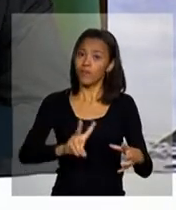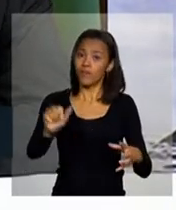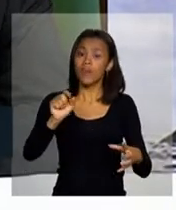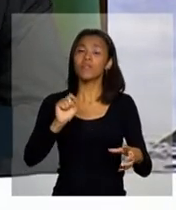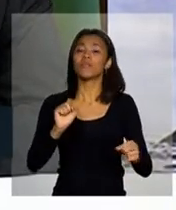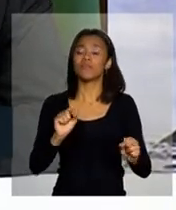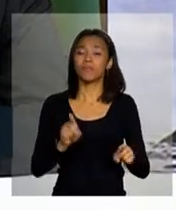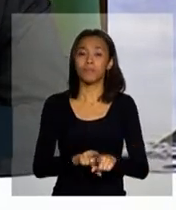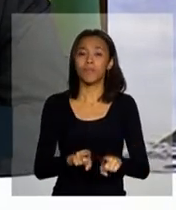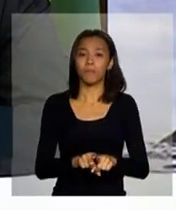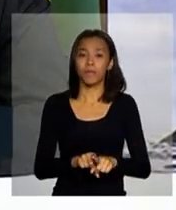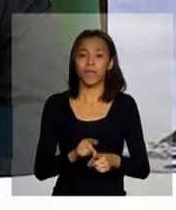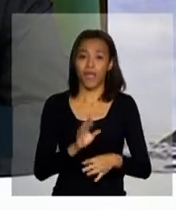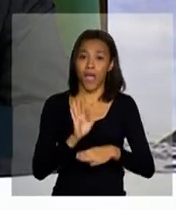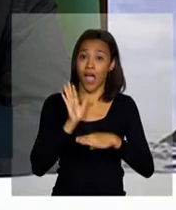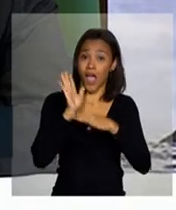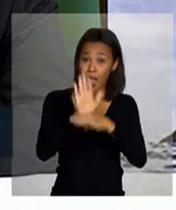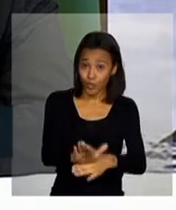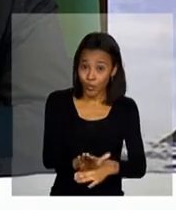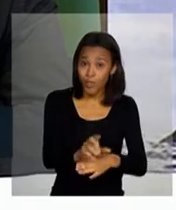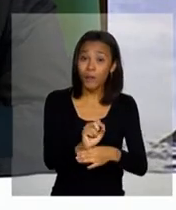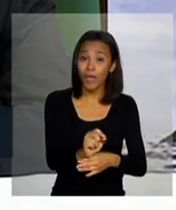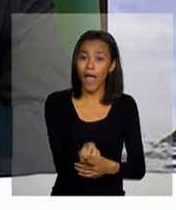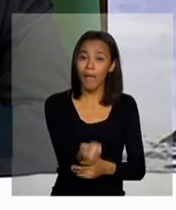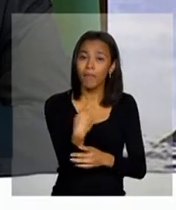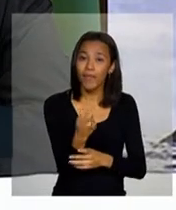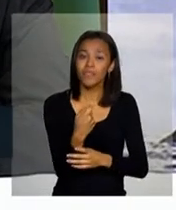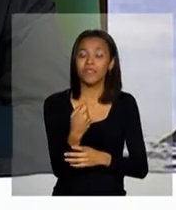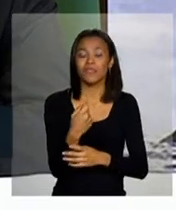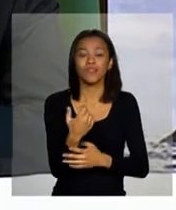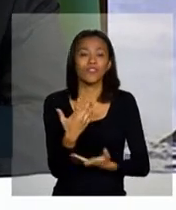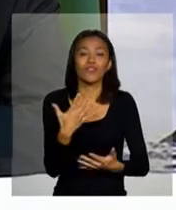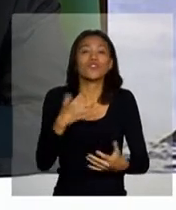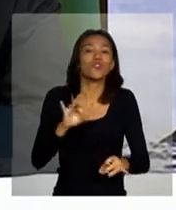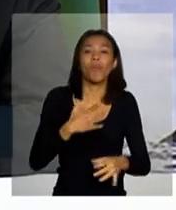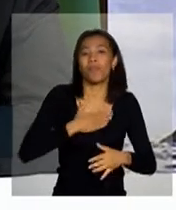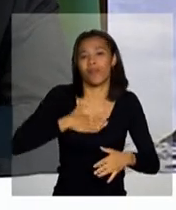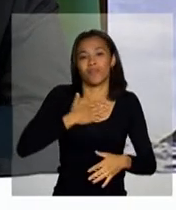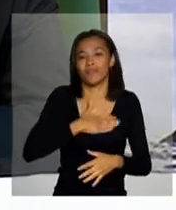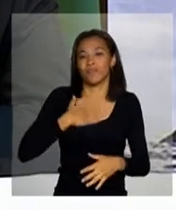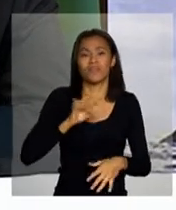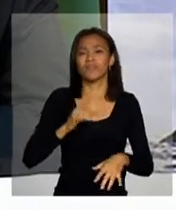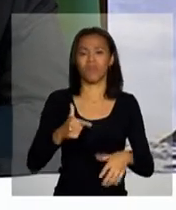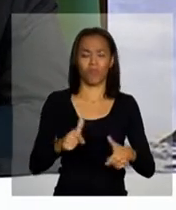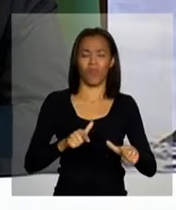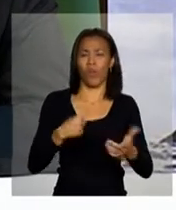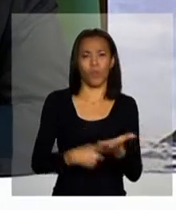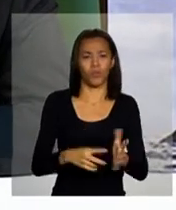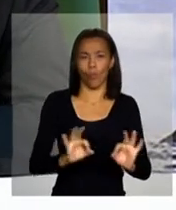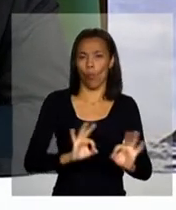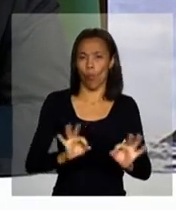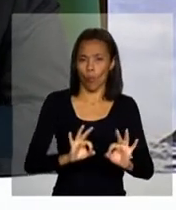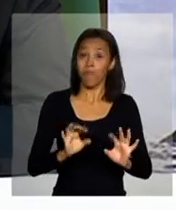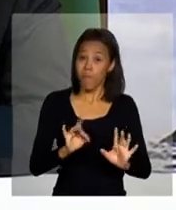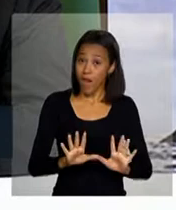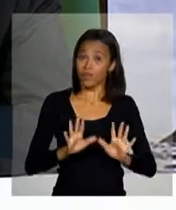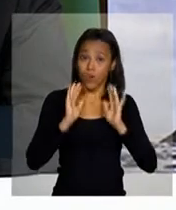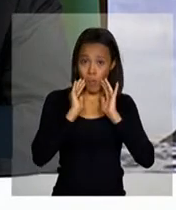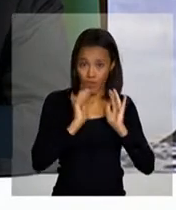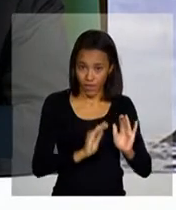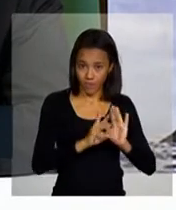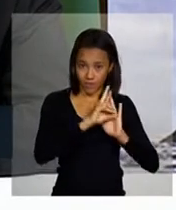a pesca esportiva, que é uma pesca favorável ao meio ambiente, porque eles pescam, mas obedecem às